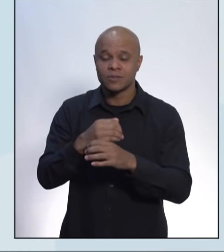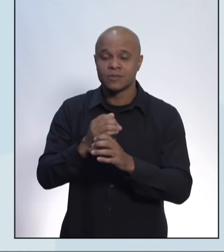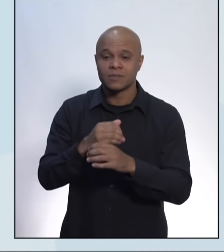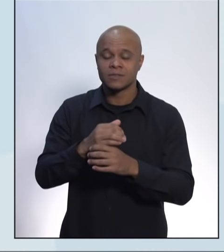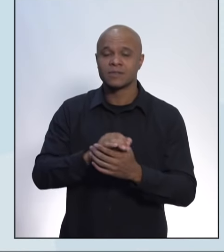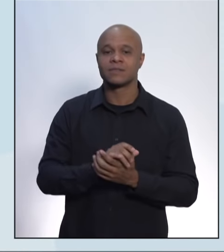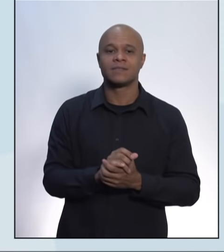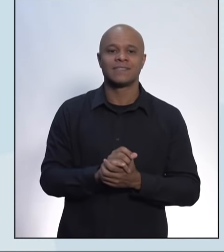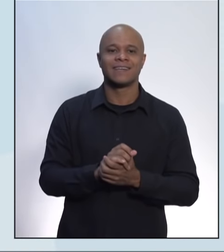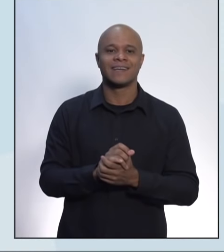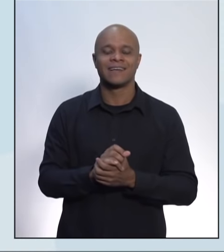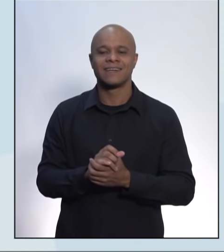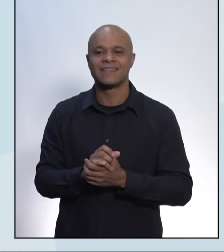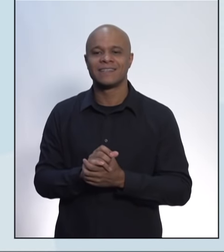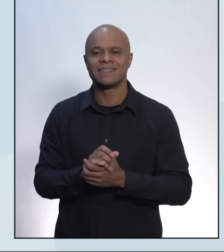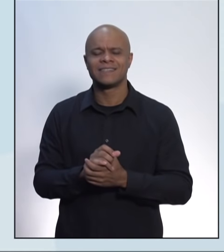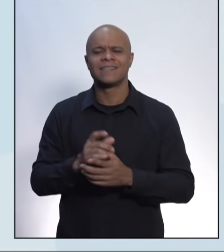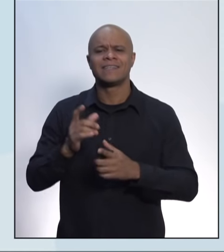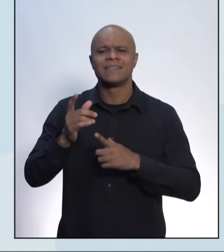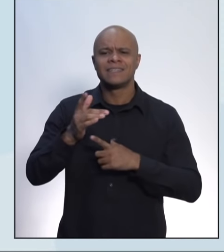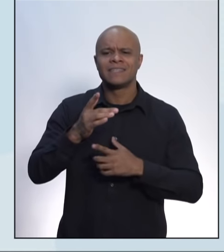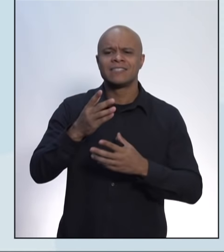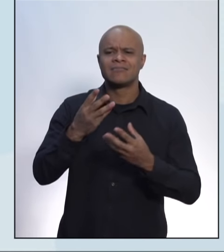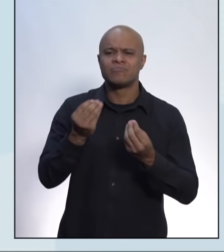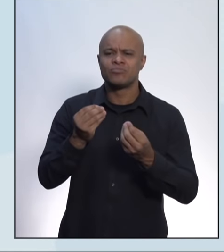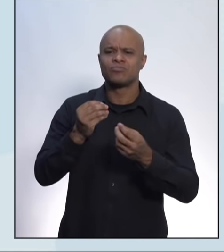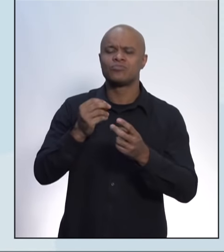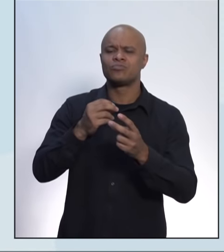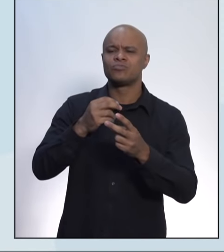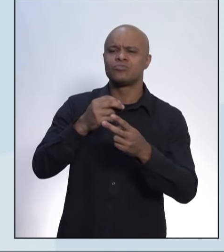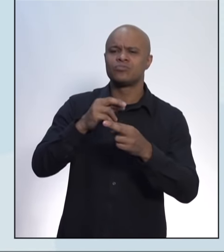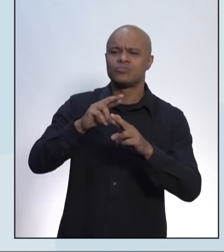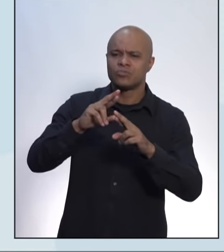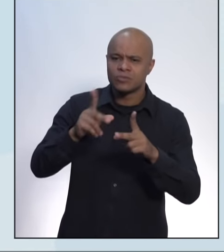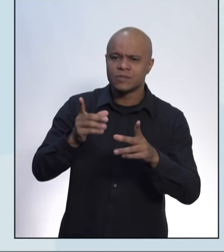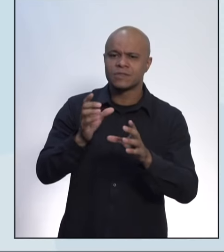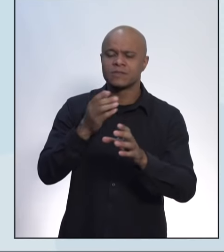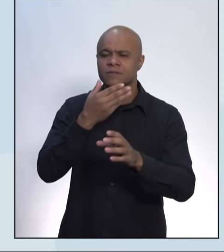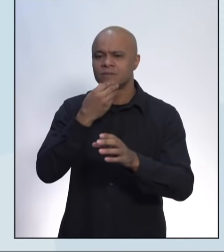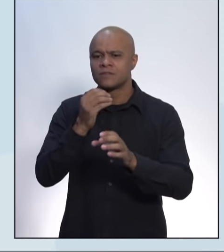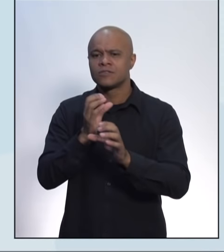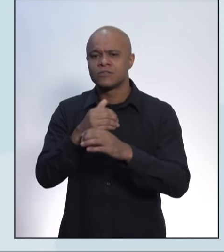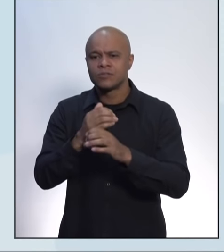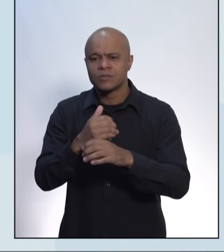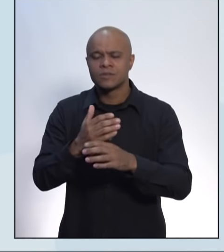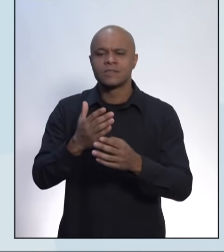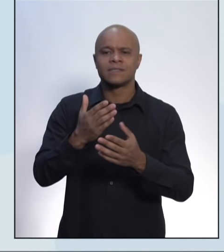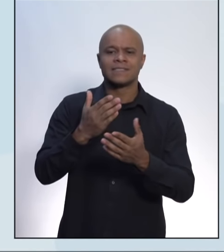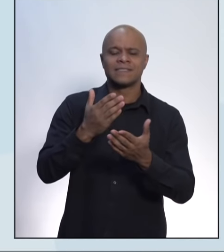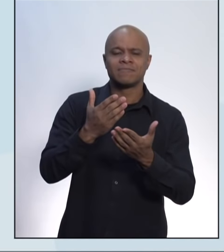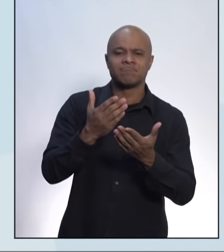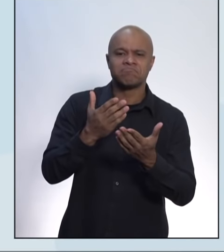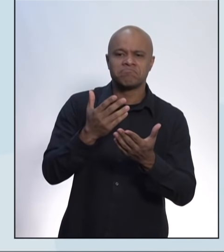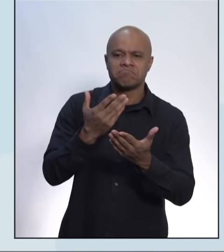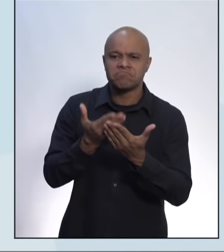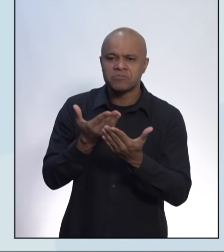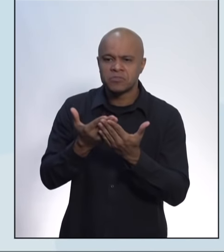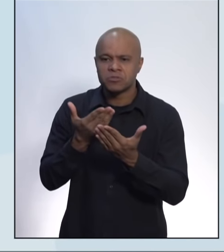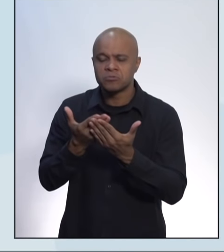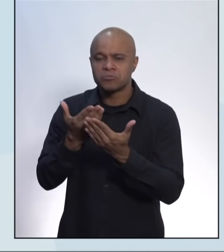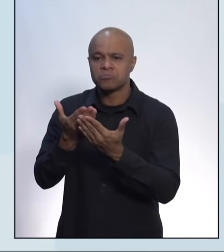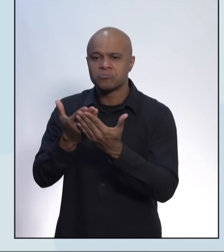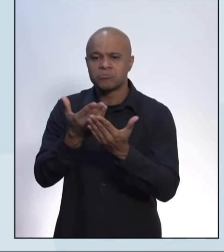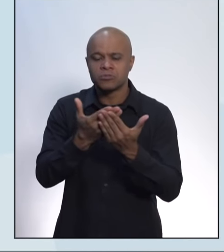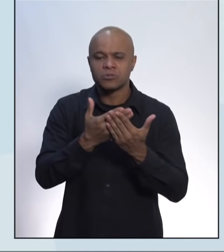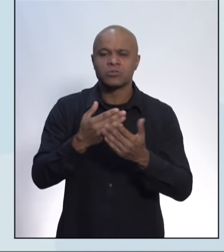at everything bom então tem muitos tipos diferentes de cientistas que estudam ever seen from